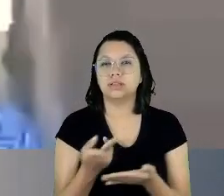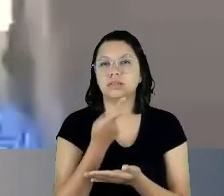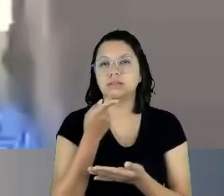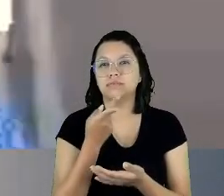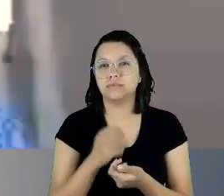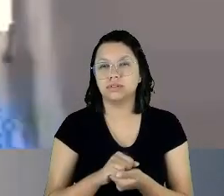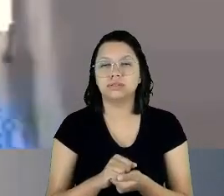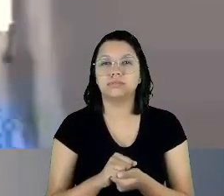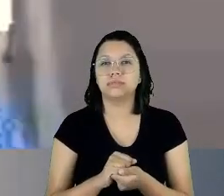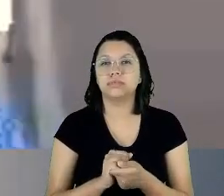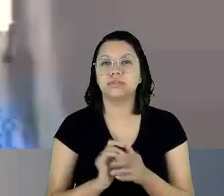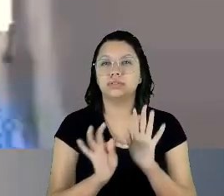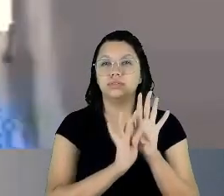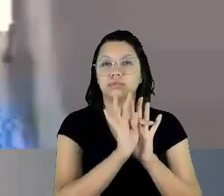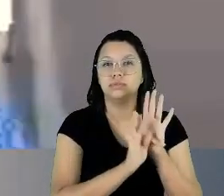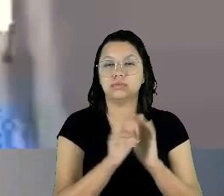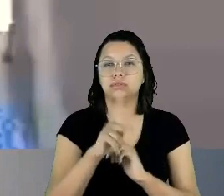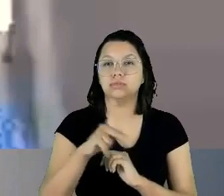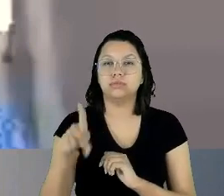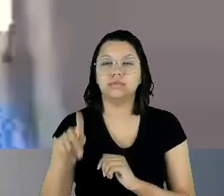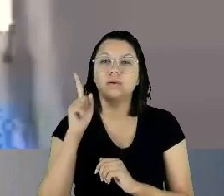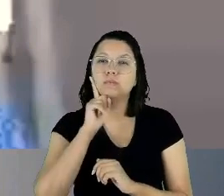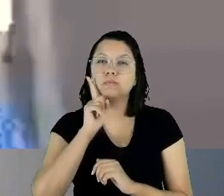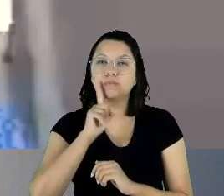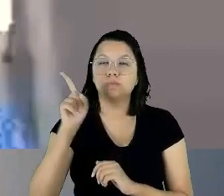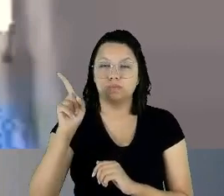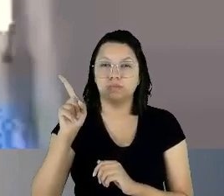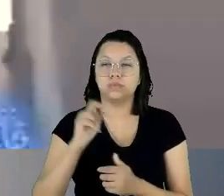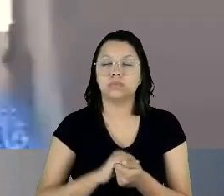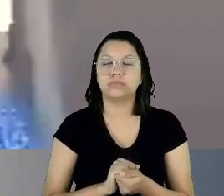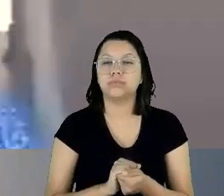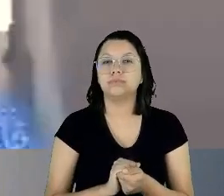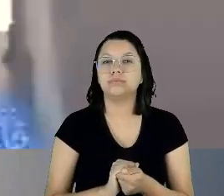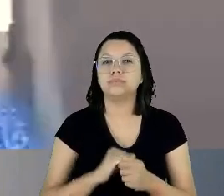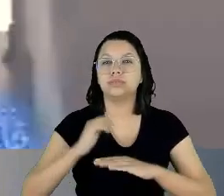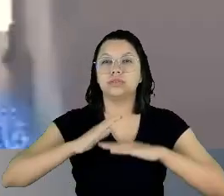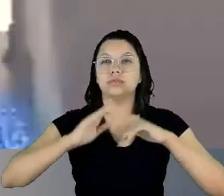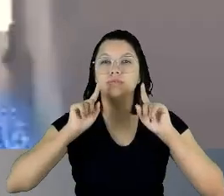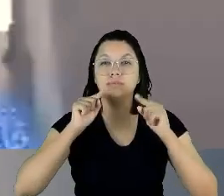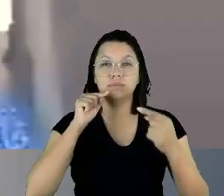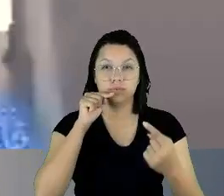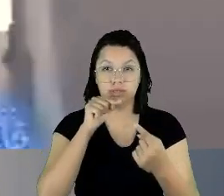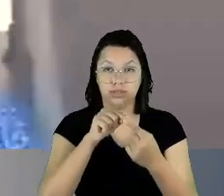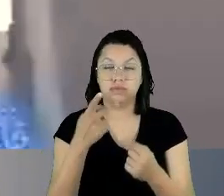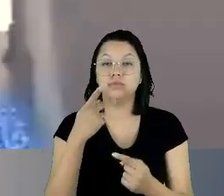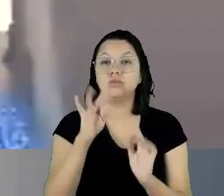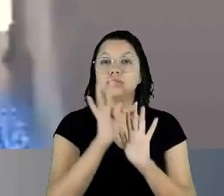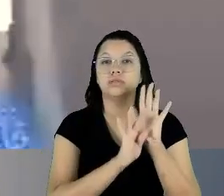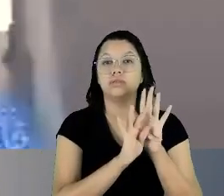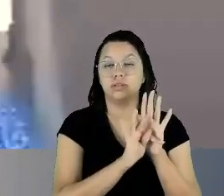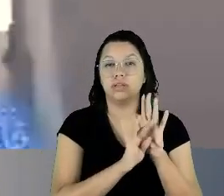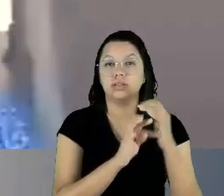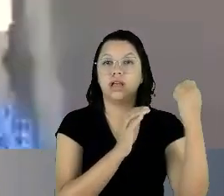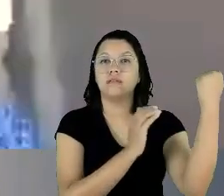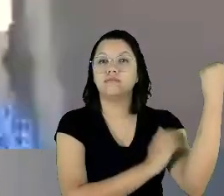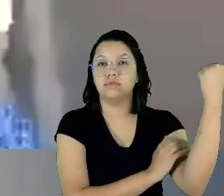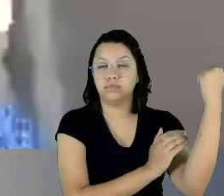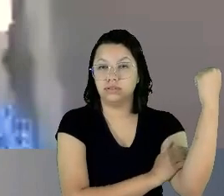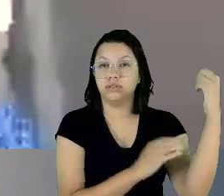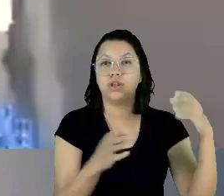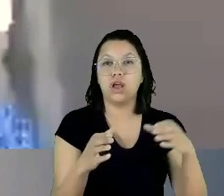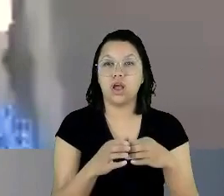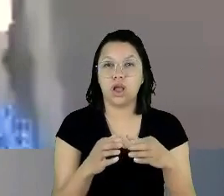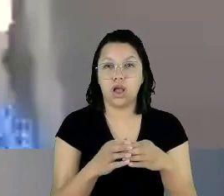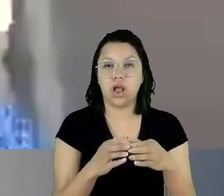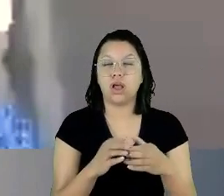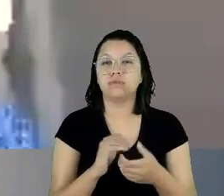fala em um texto da professora norte-americana Catherine Barlett, especificamente o seu texto Feminist Legal